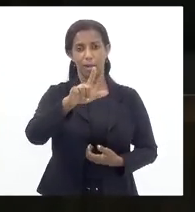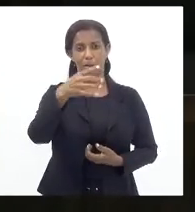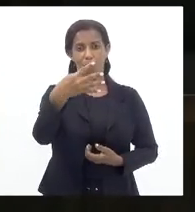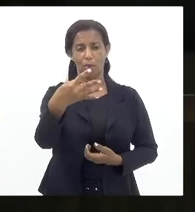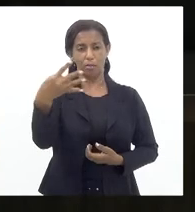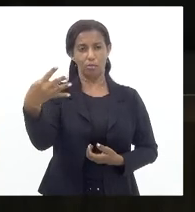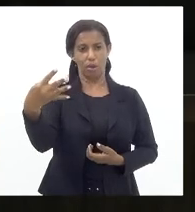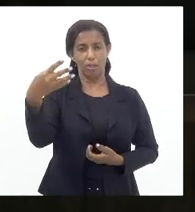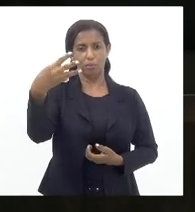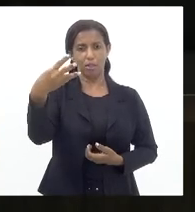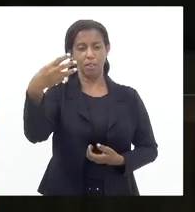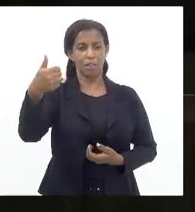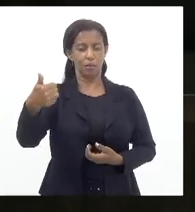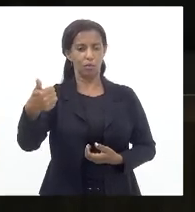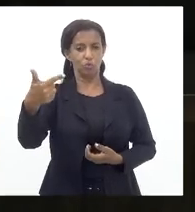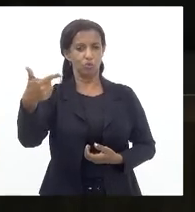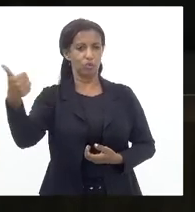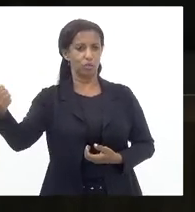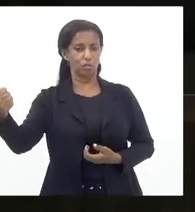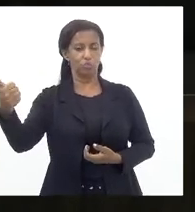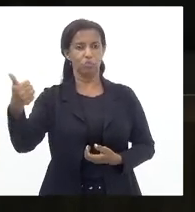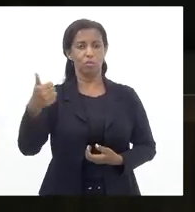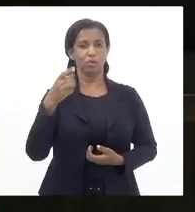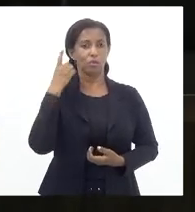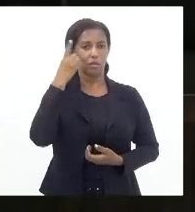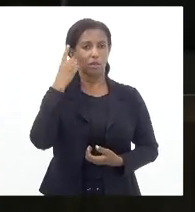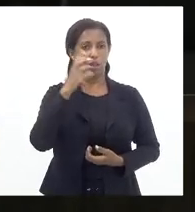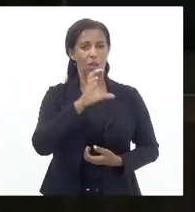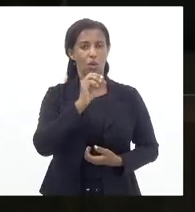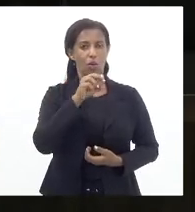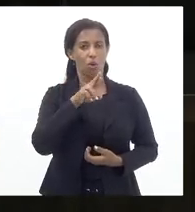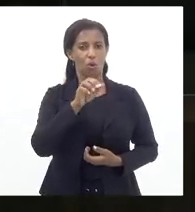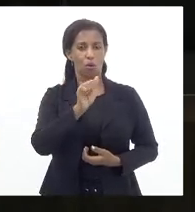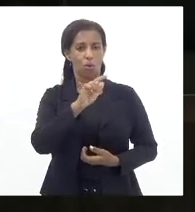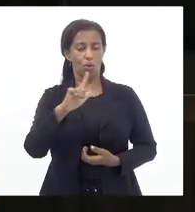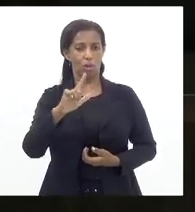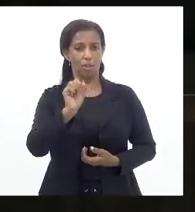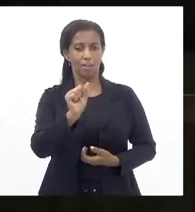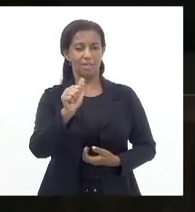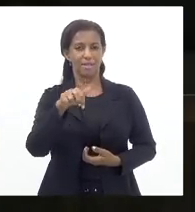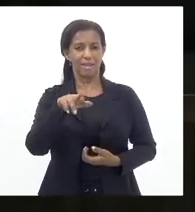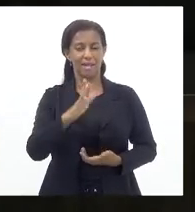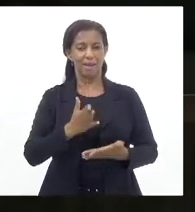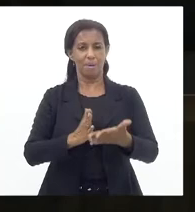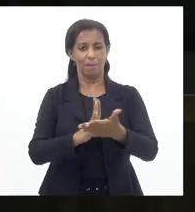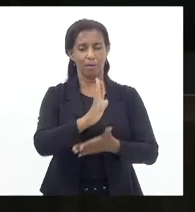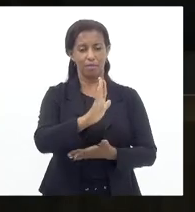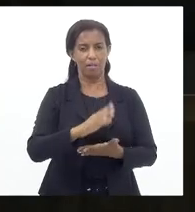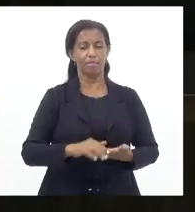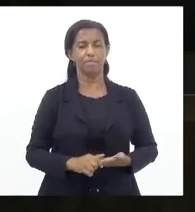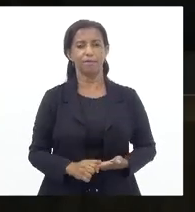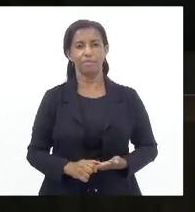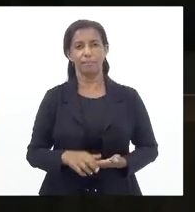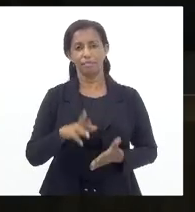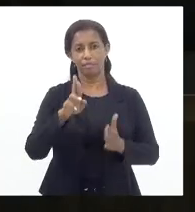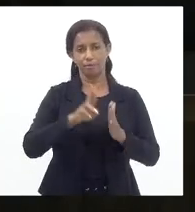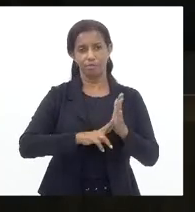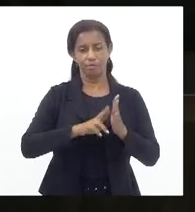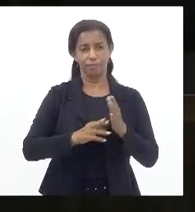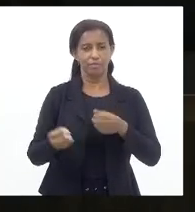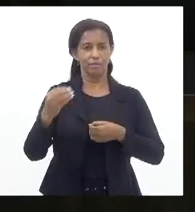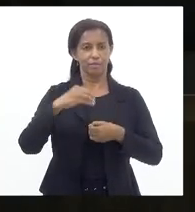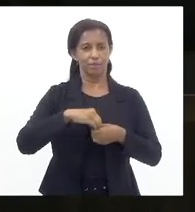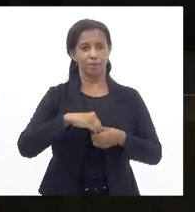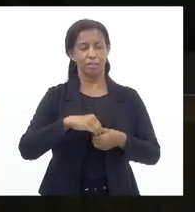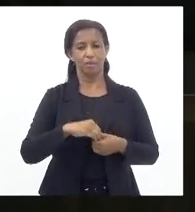44.31.2021, do deputado Coronel Salemos, senhores que aprovam, permaneçam como estão, aprovado. Requerimento de inclusão